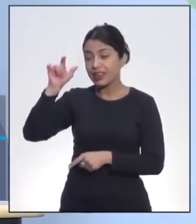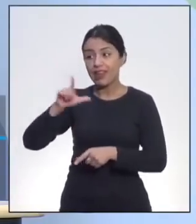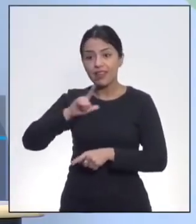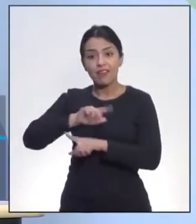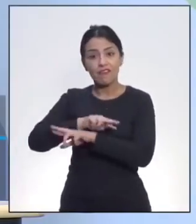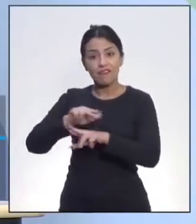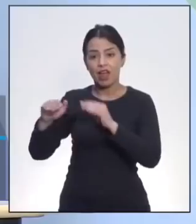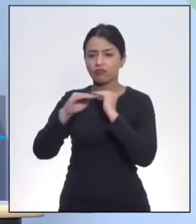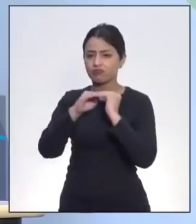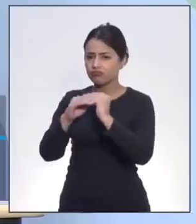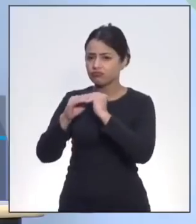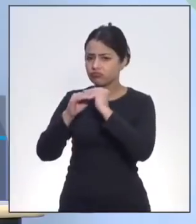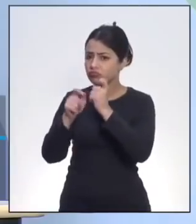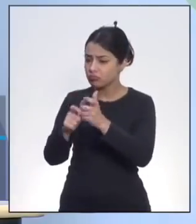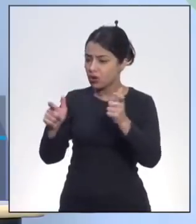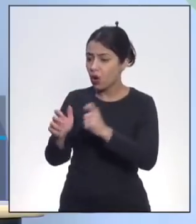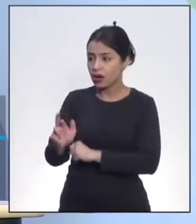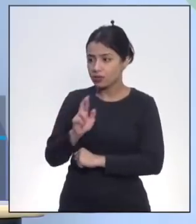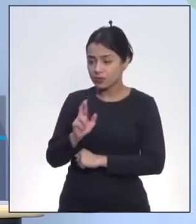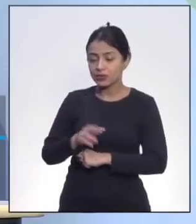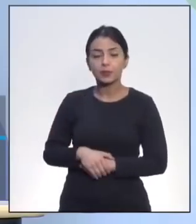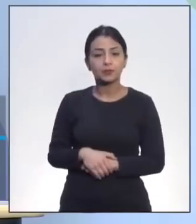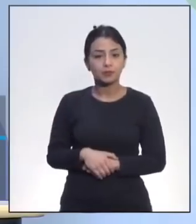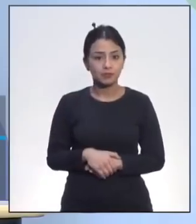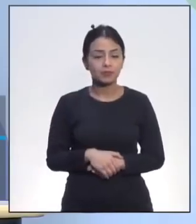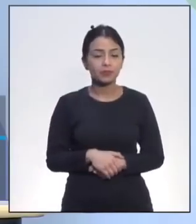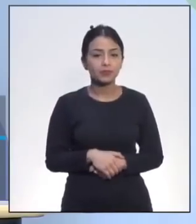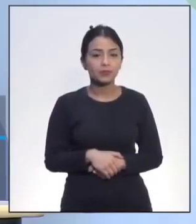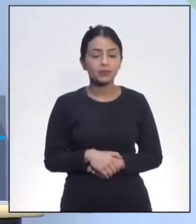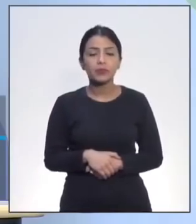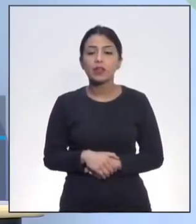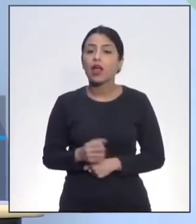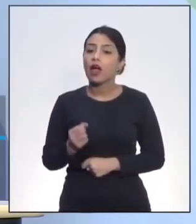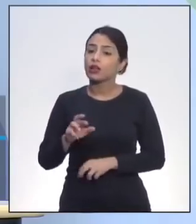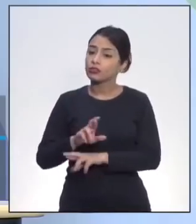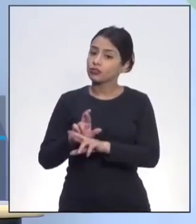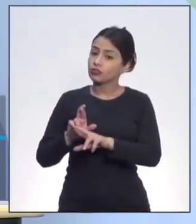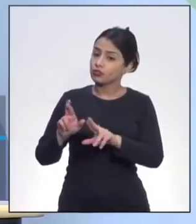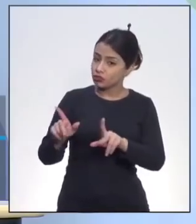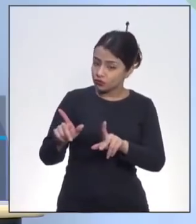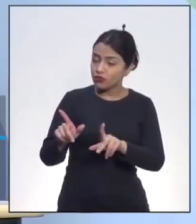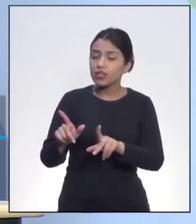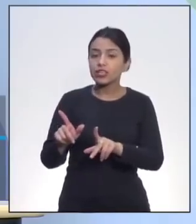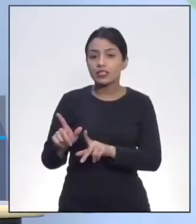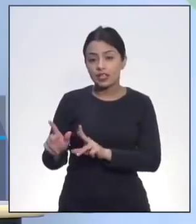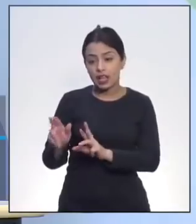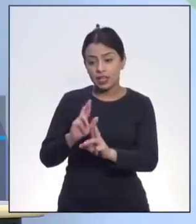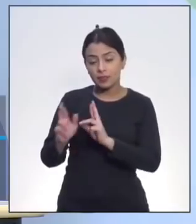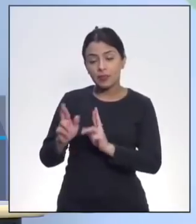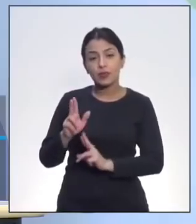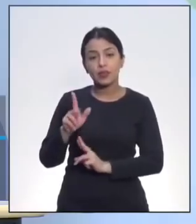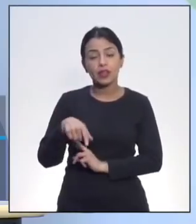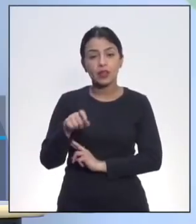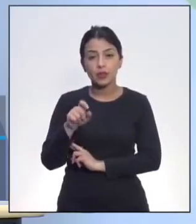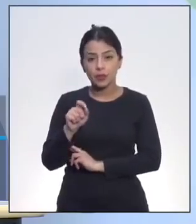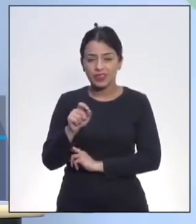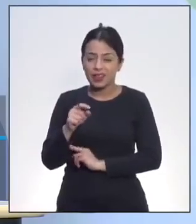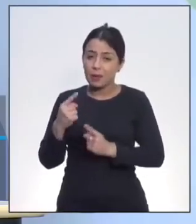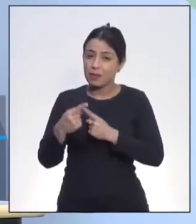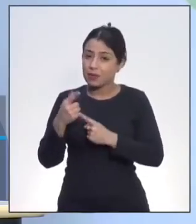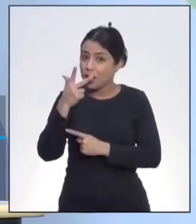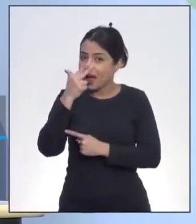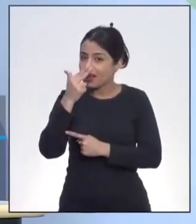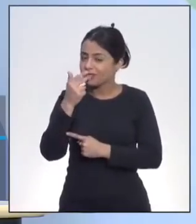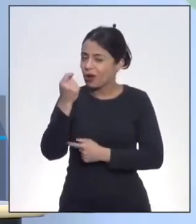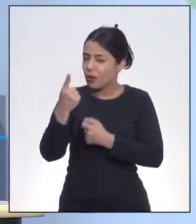respostas do sexto ano. Que legal. Aonde está as diferenças, né, onde estão as diferenças, que daí eu acho que algumas pessoas